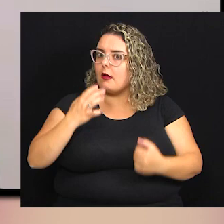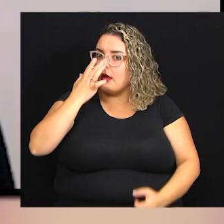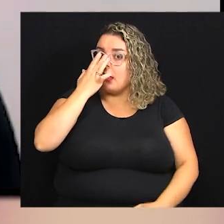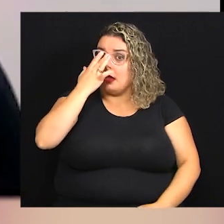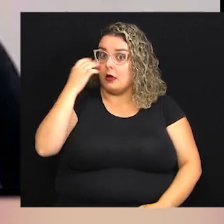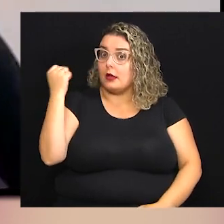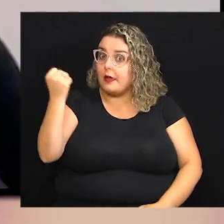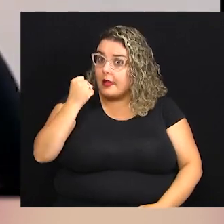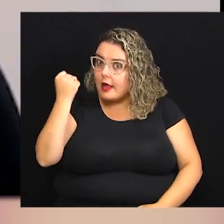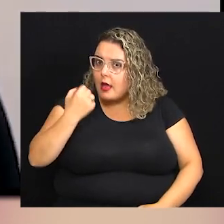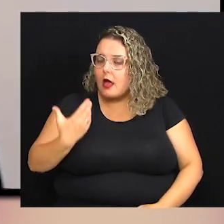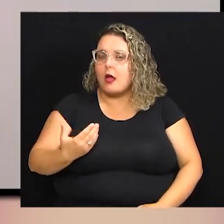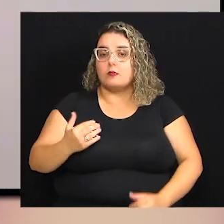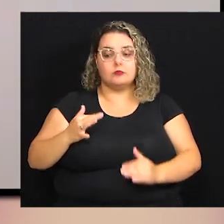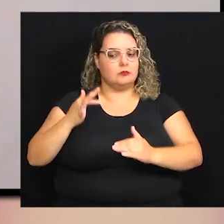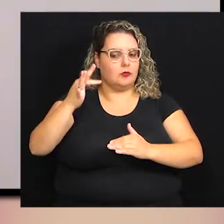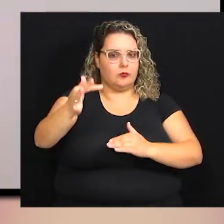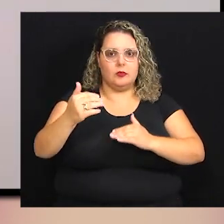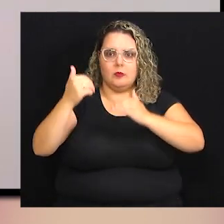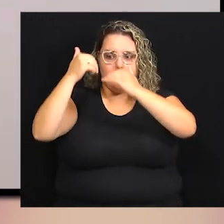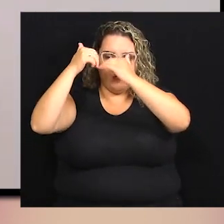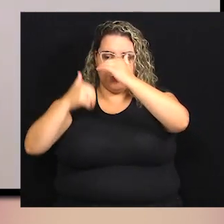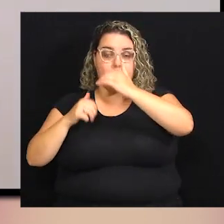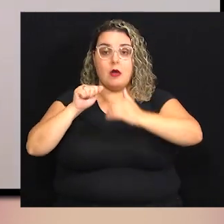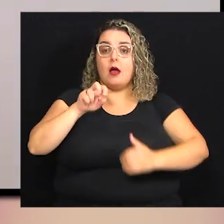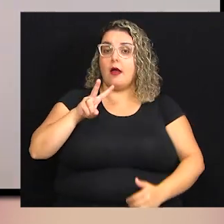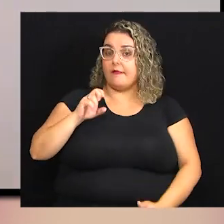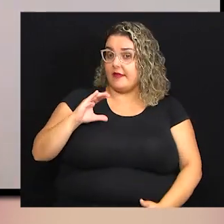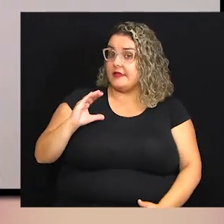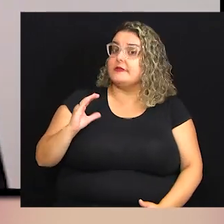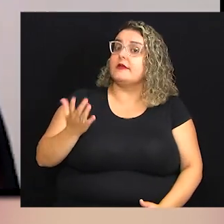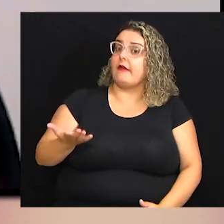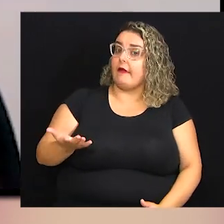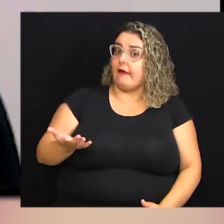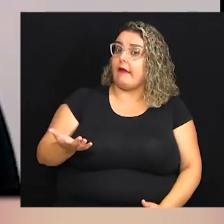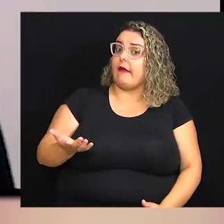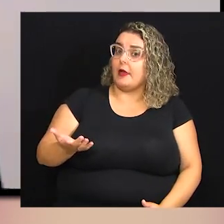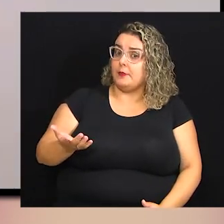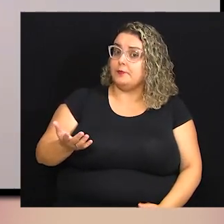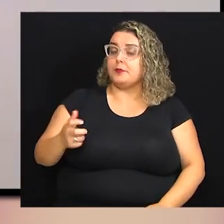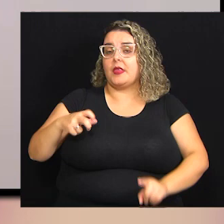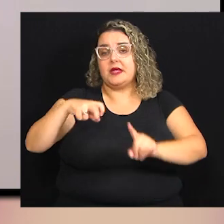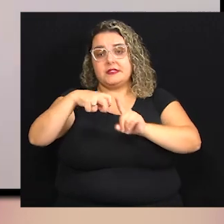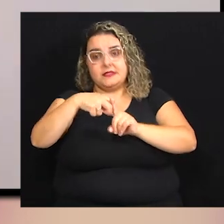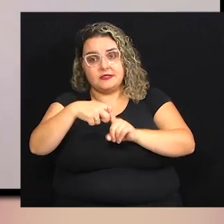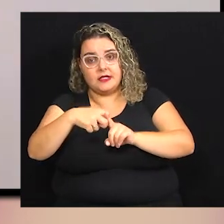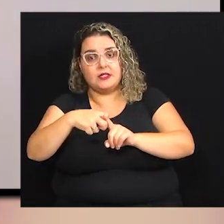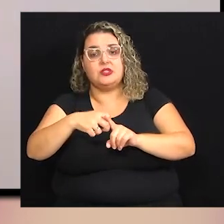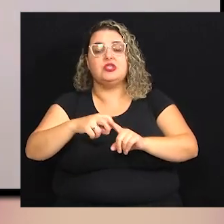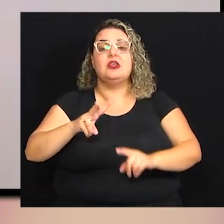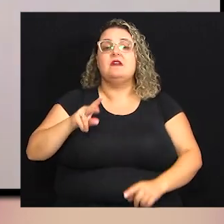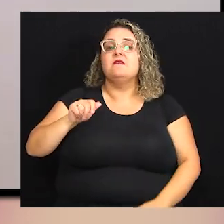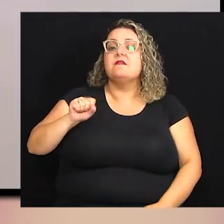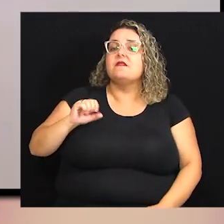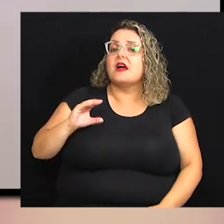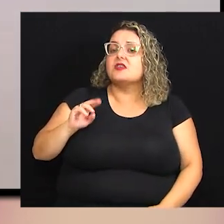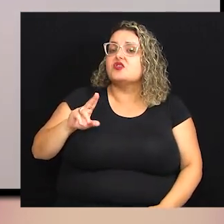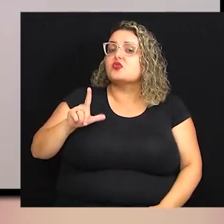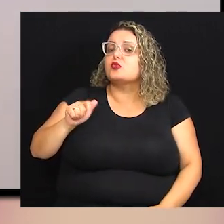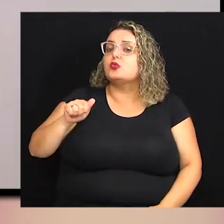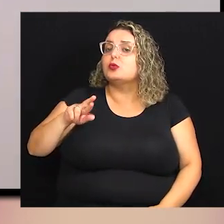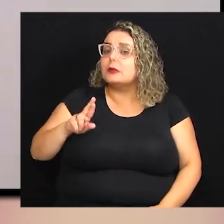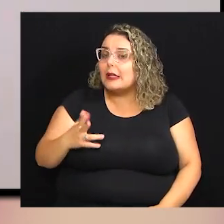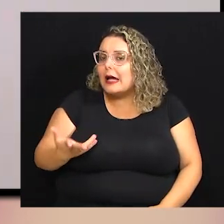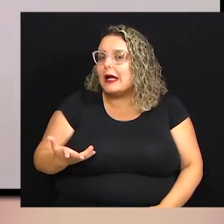da idade, eu posso ter um AVC, que é um acidente vascular cerebral, chamado de derrame, eu posso ter